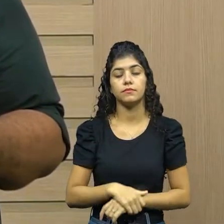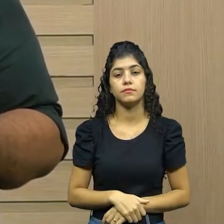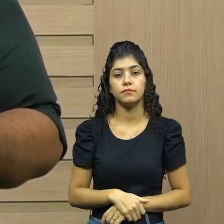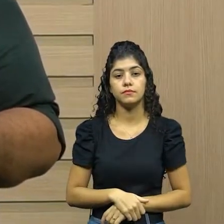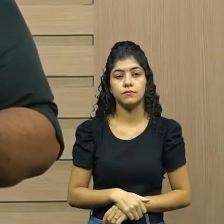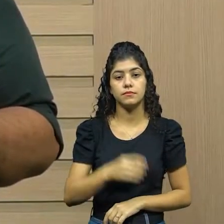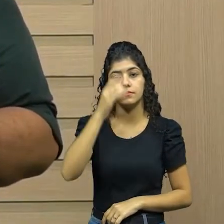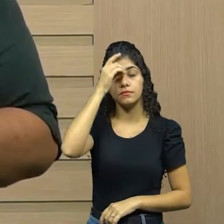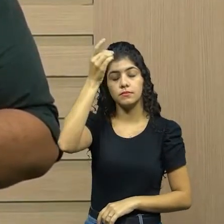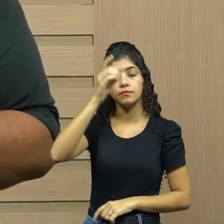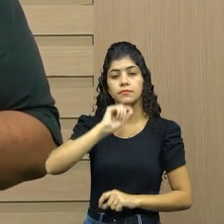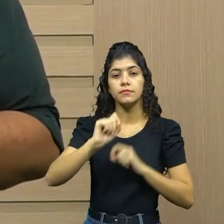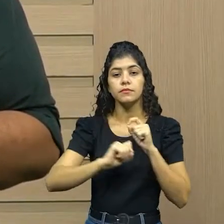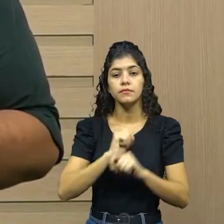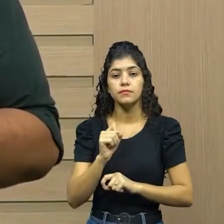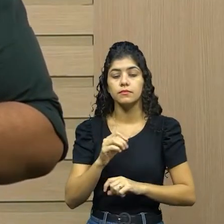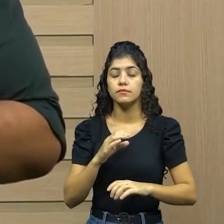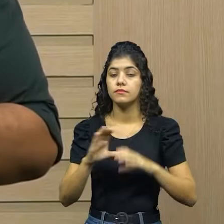da